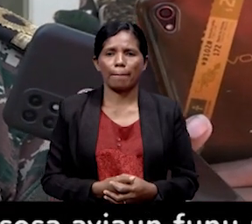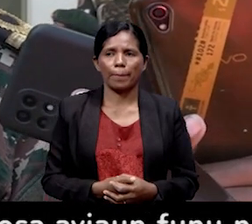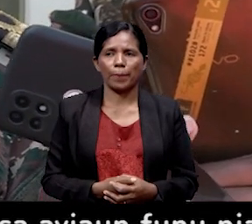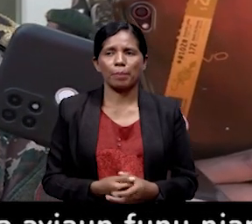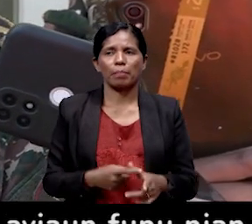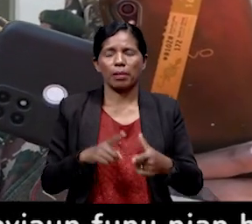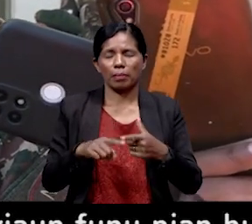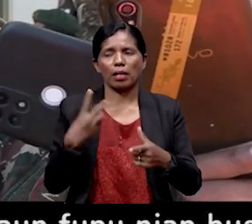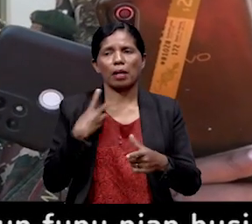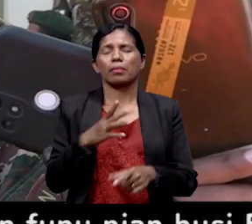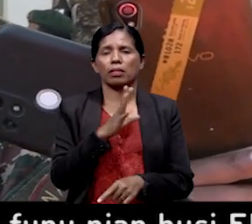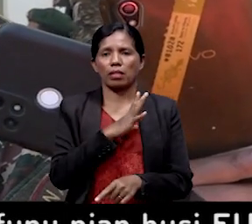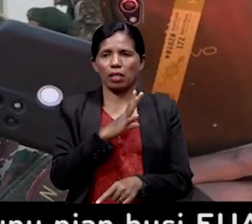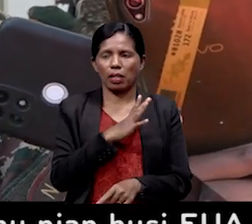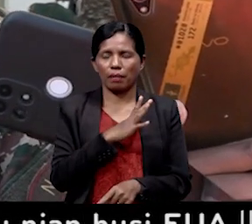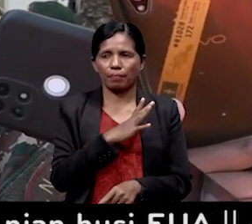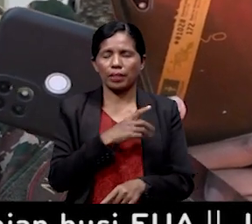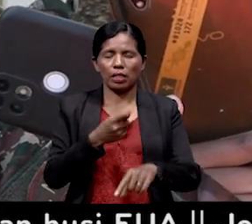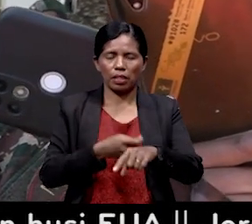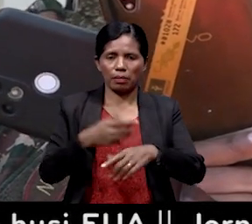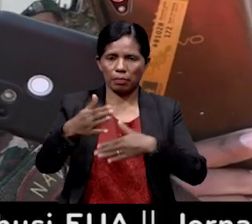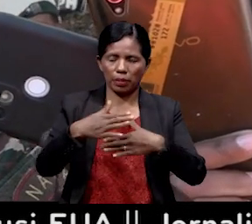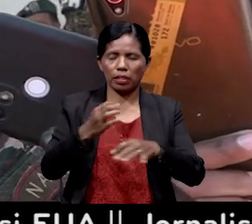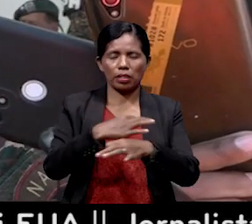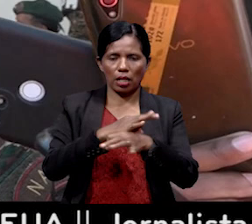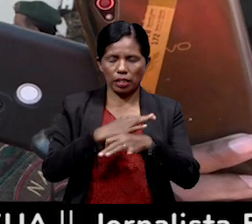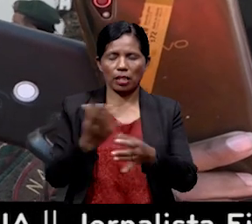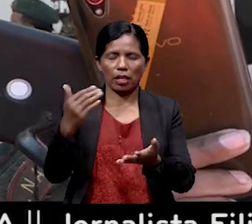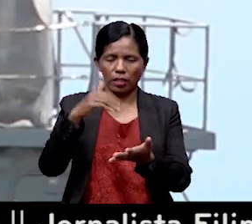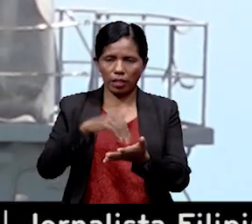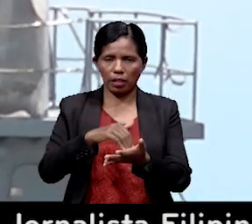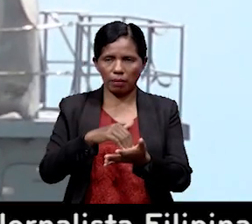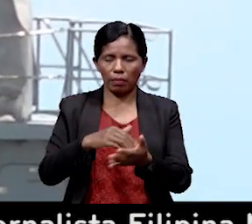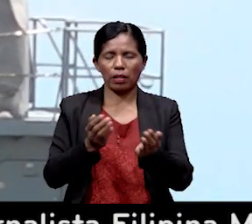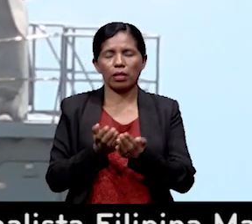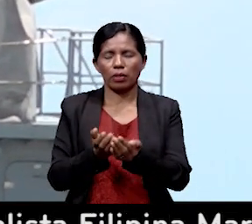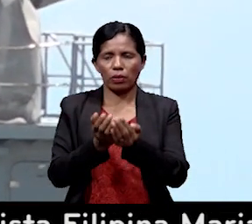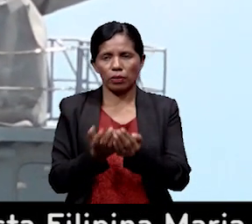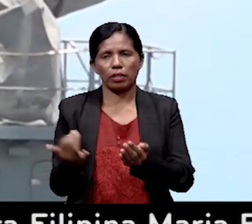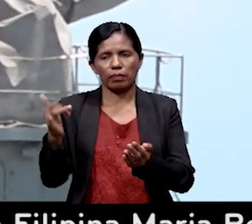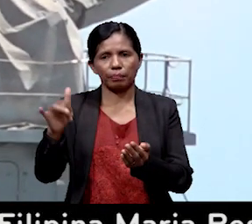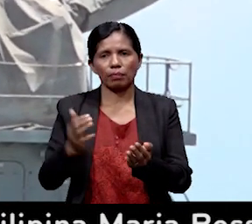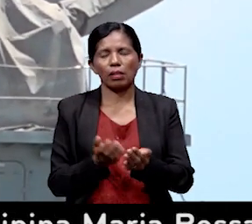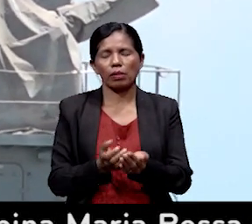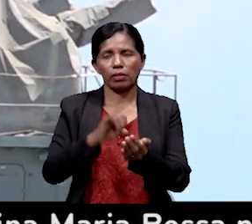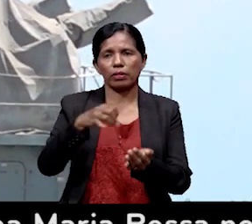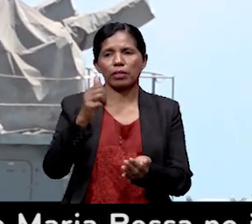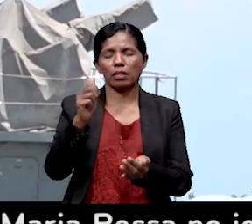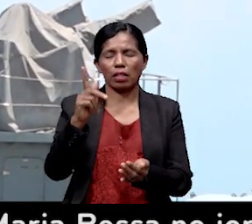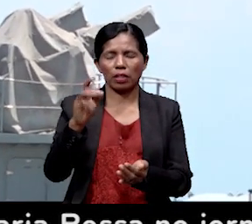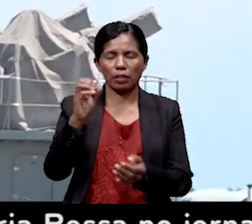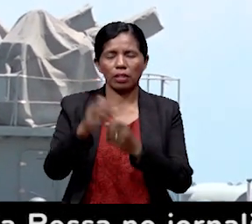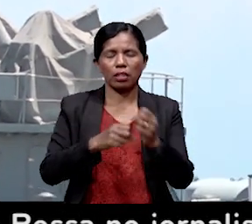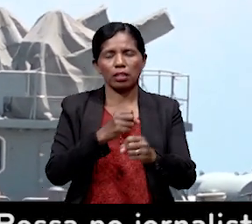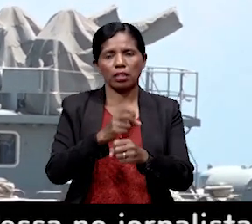Mas bem, a minha cheia, cata, é tempo para que se bele halo manutenção geral, para me né. Além de Roahi Zako no Betano, ia tinan rihun rua